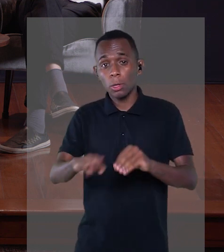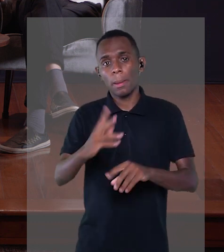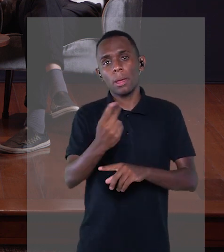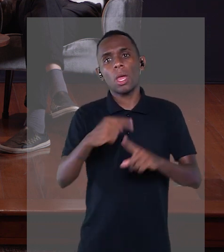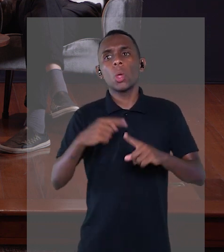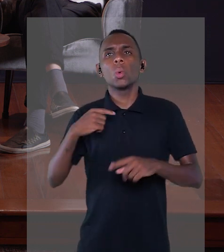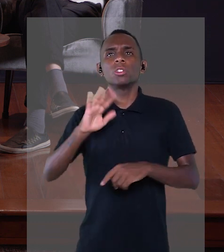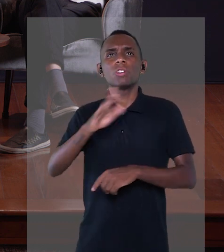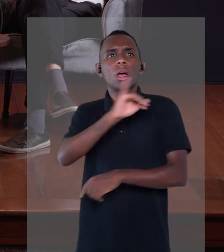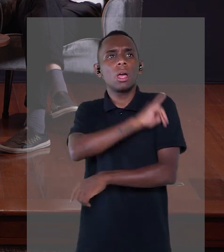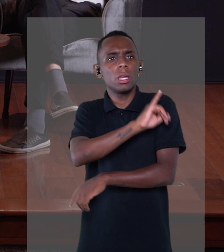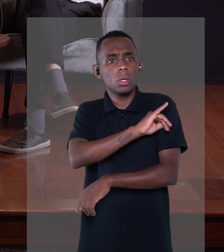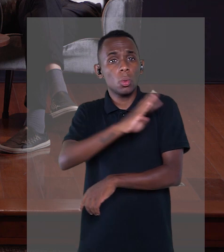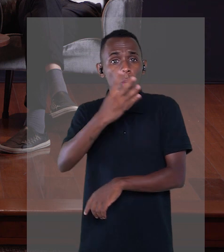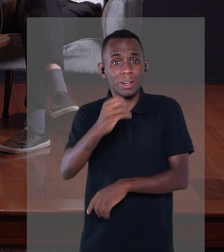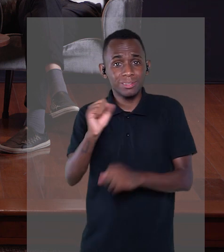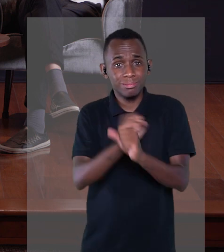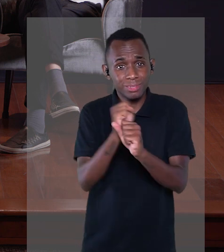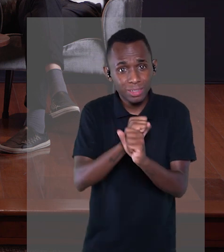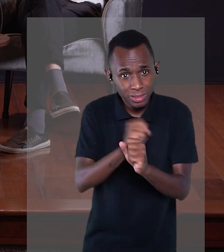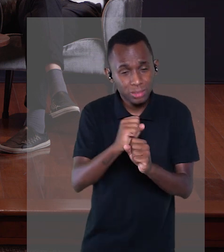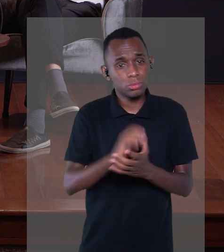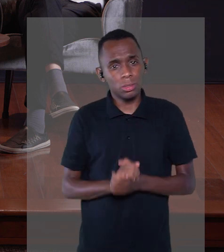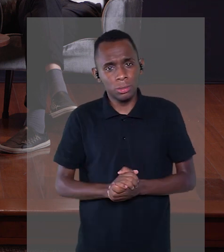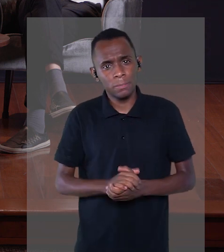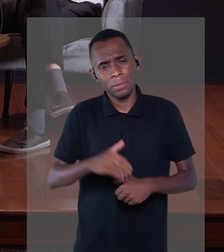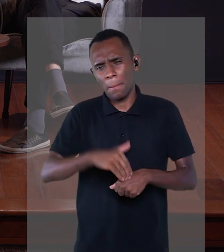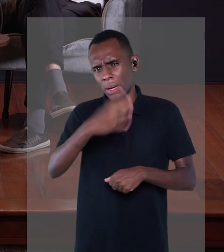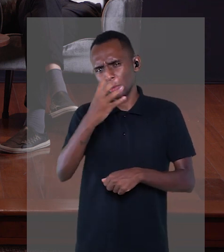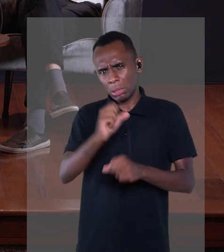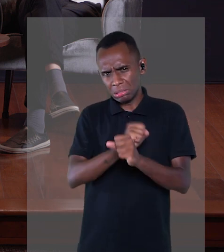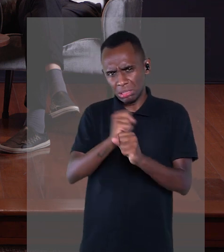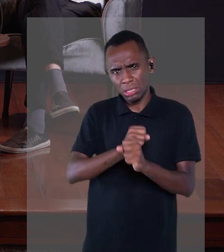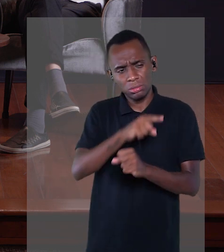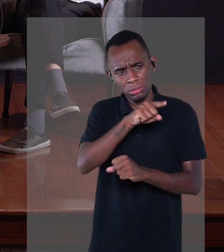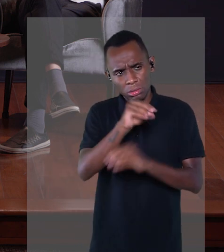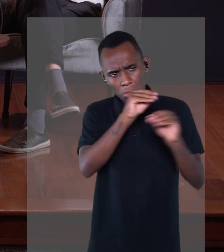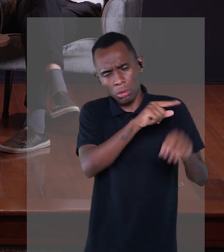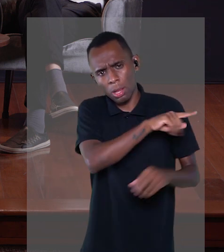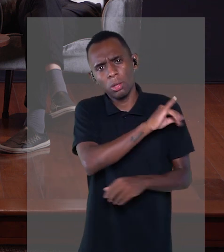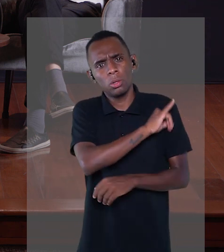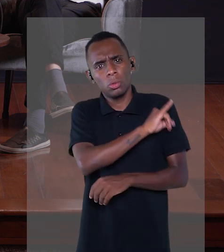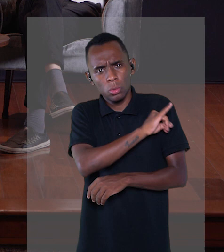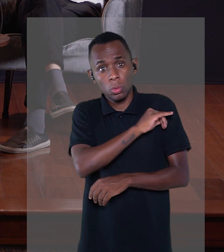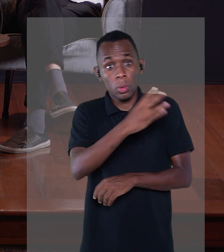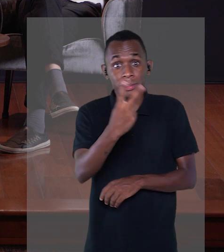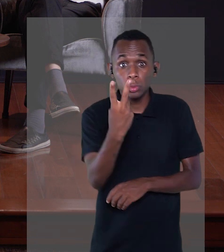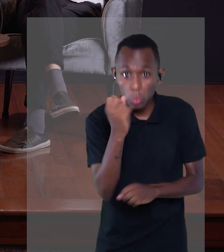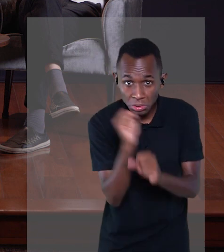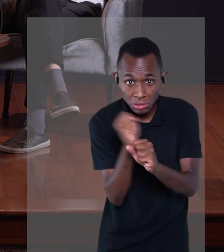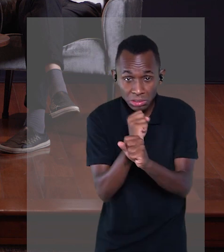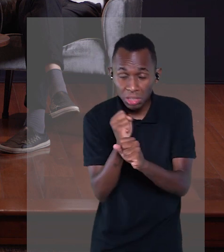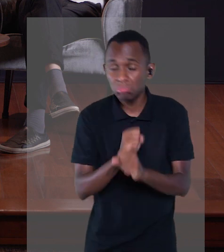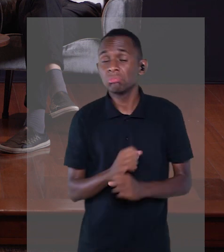há 40 anos, né? Há mais de 40 anos, na verdade. 42 anos já,